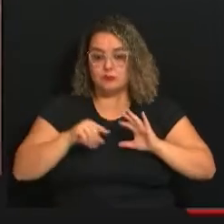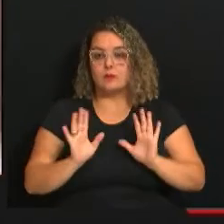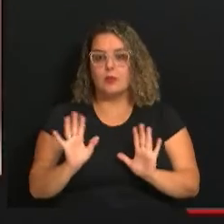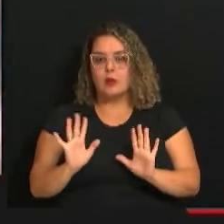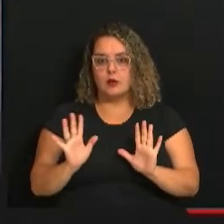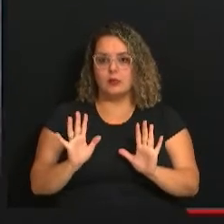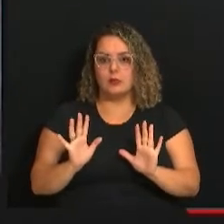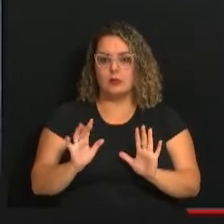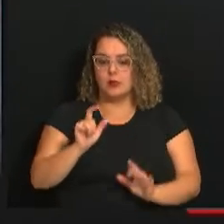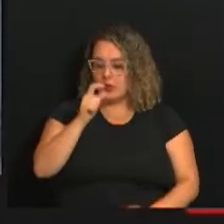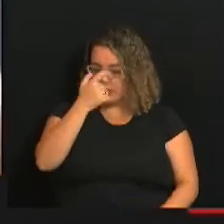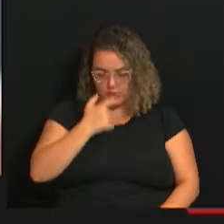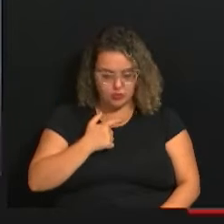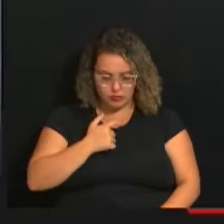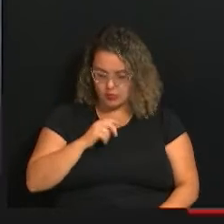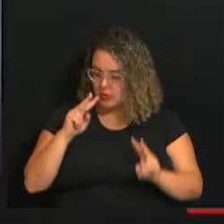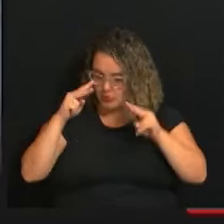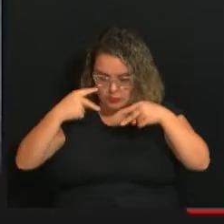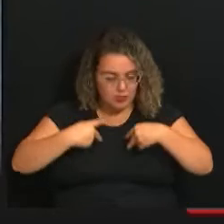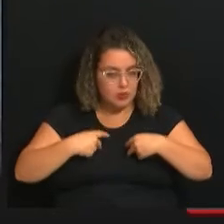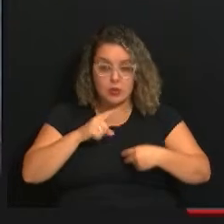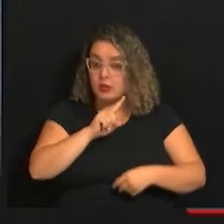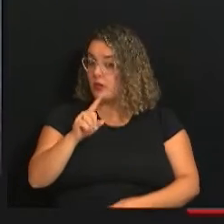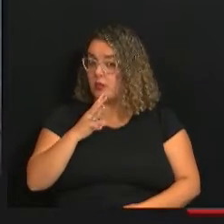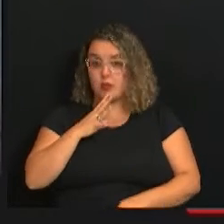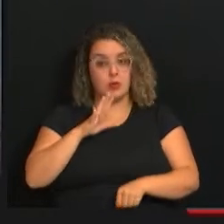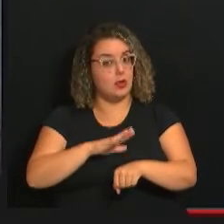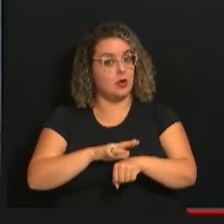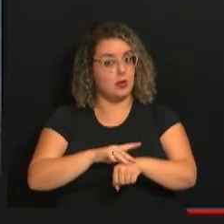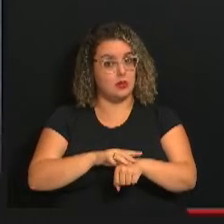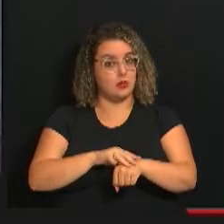que eu tenho isso? Porque